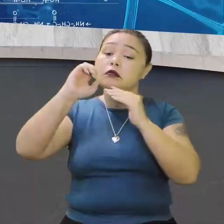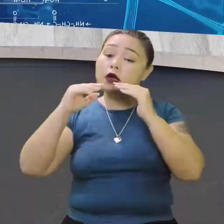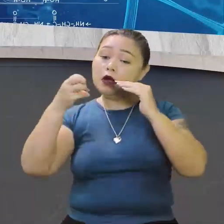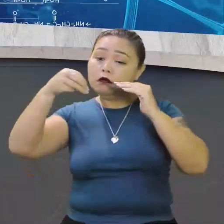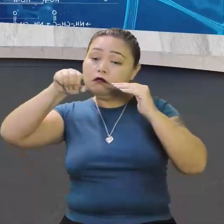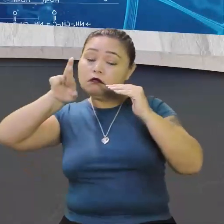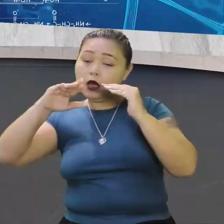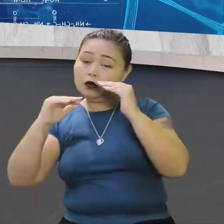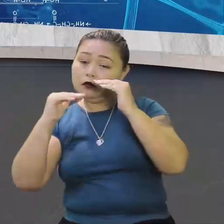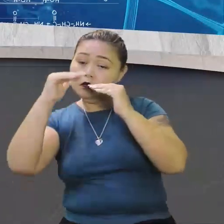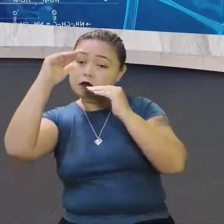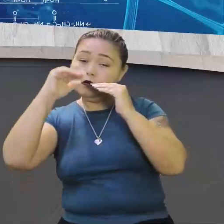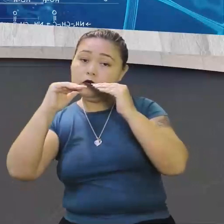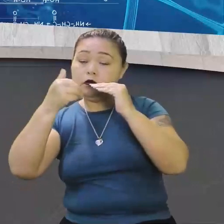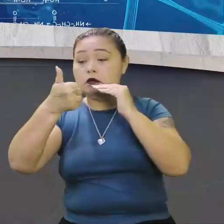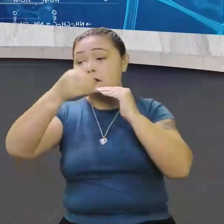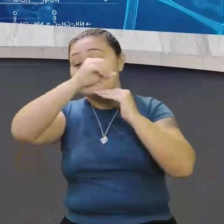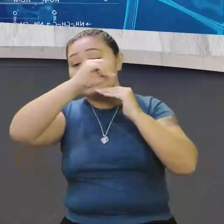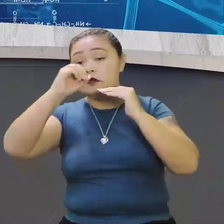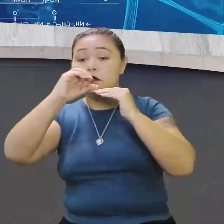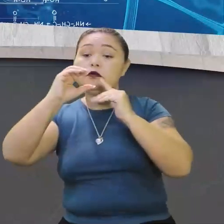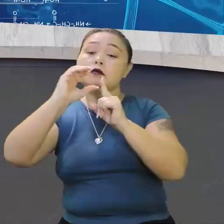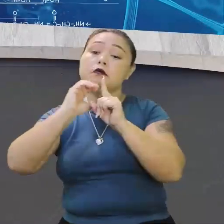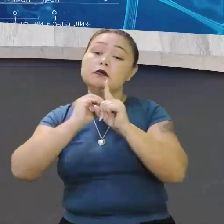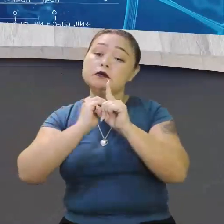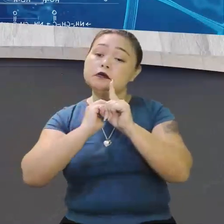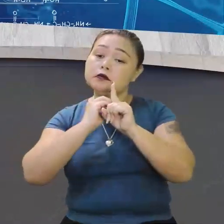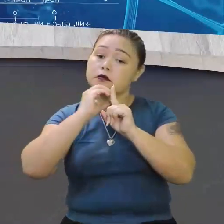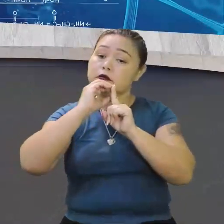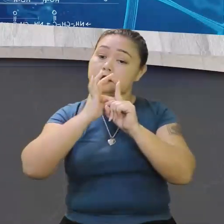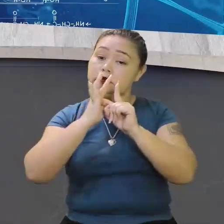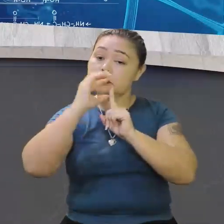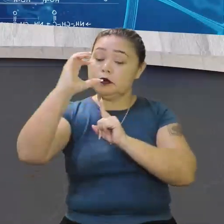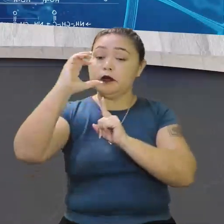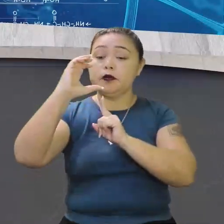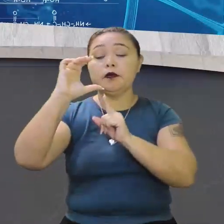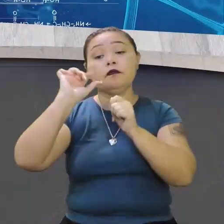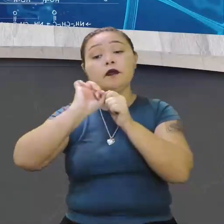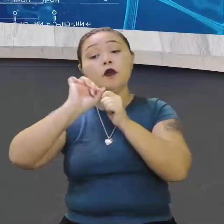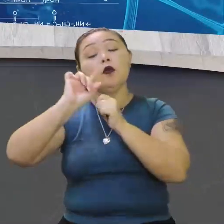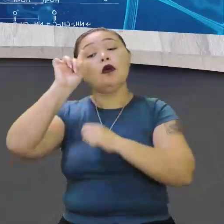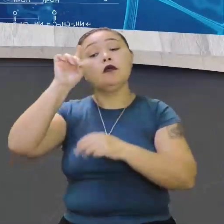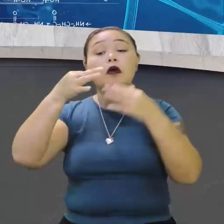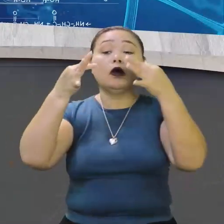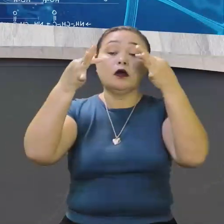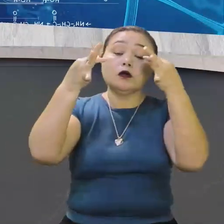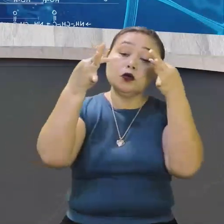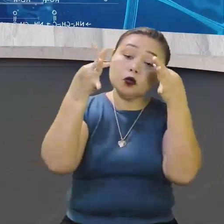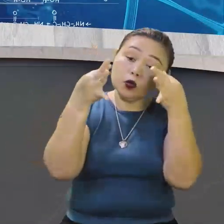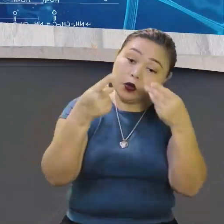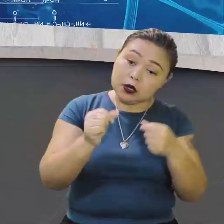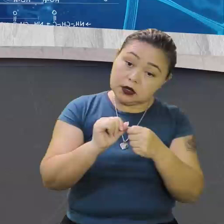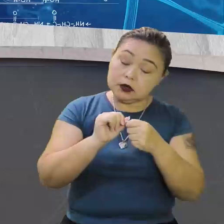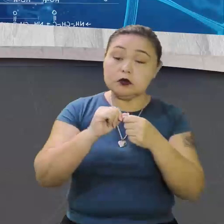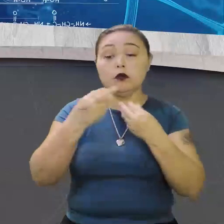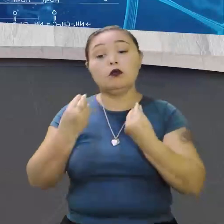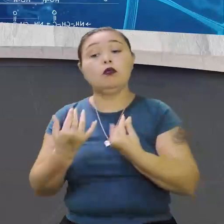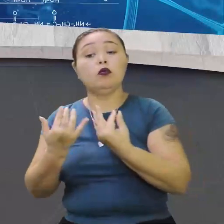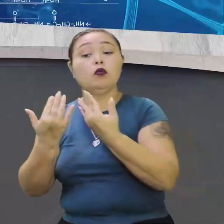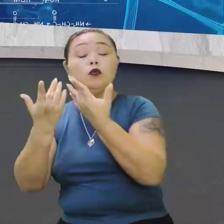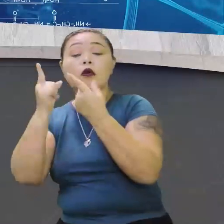é 100 graus Celsius. Quando você passa do líquido para o gasoso, chamamos de vaporização. E